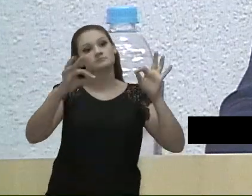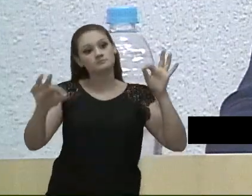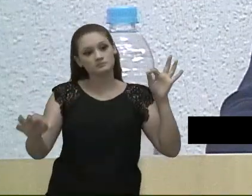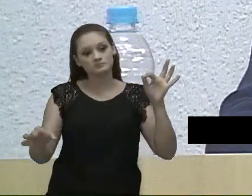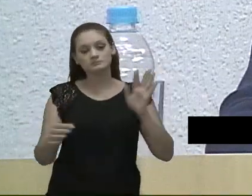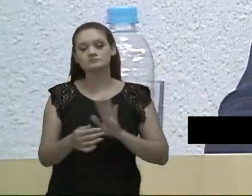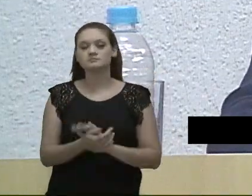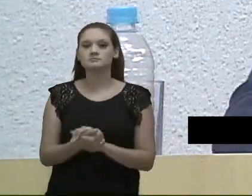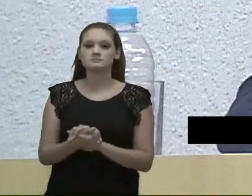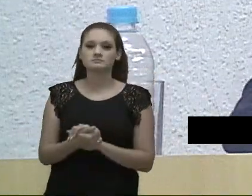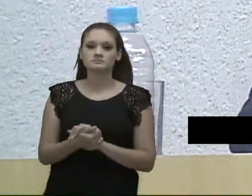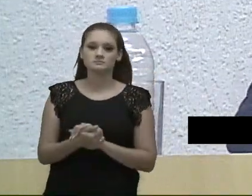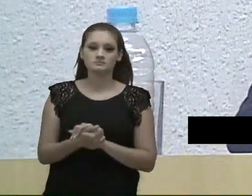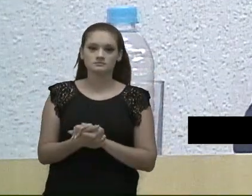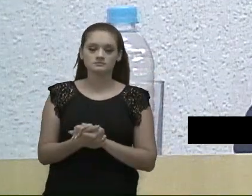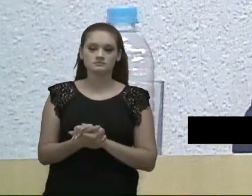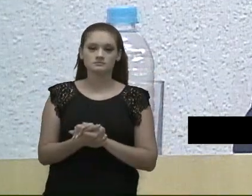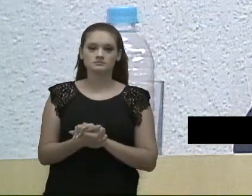E